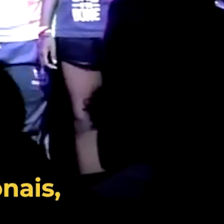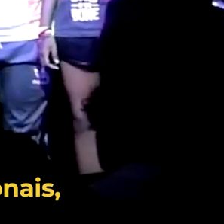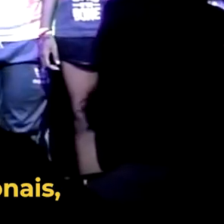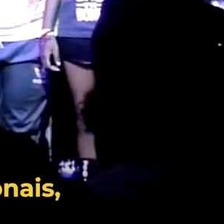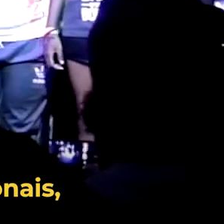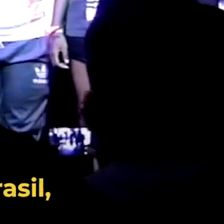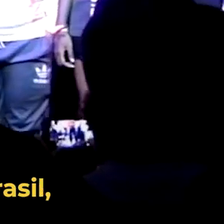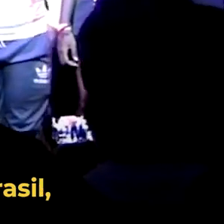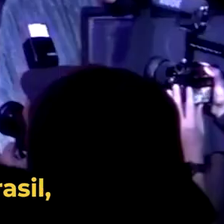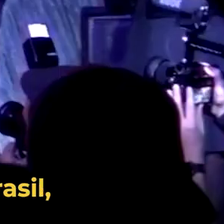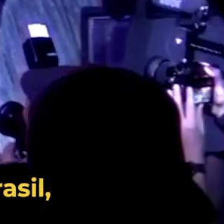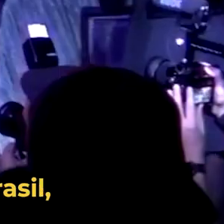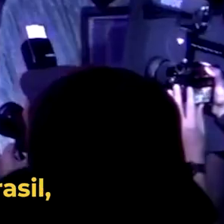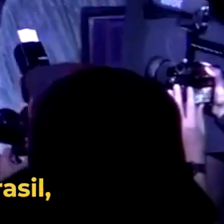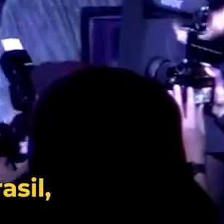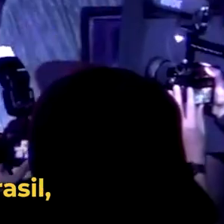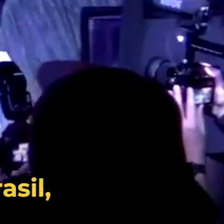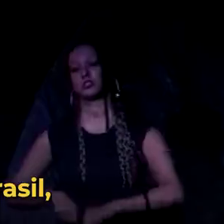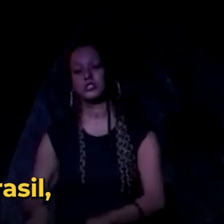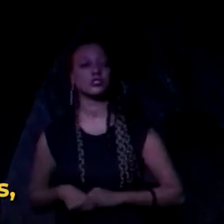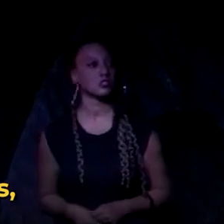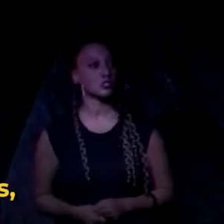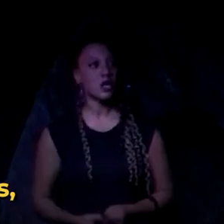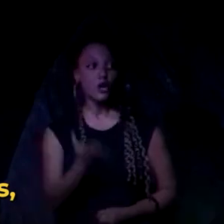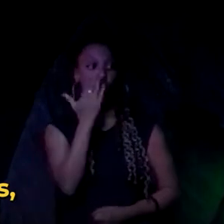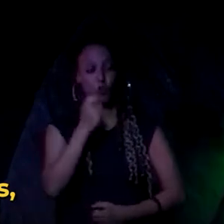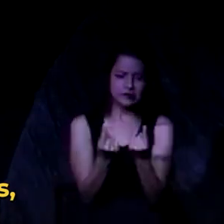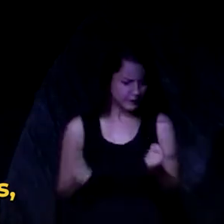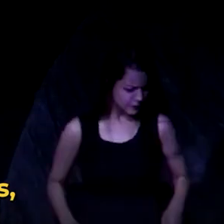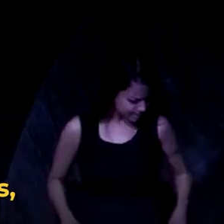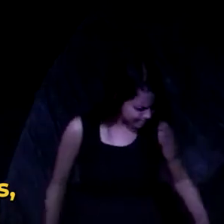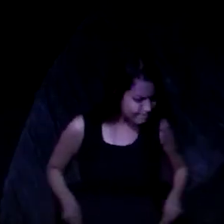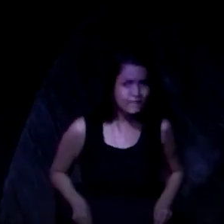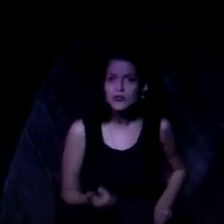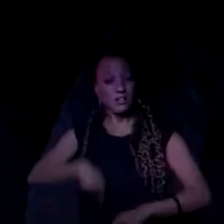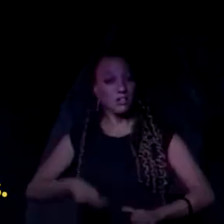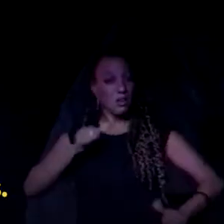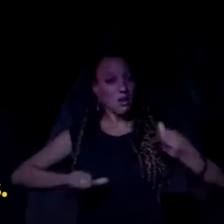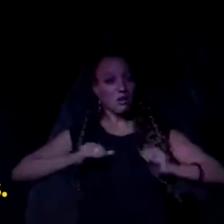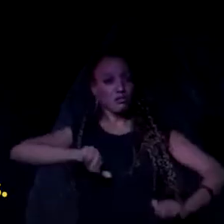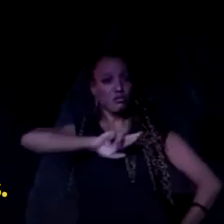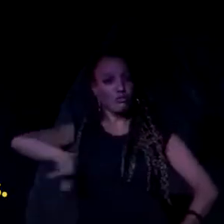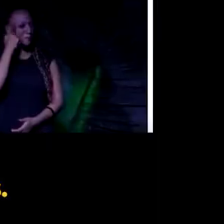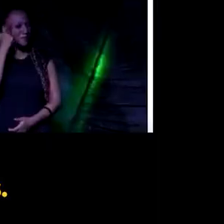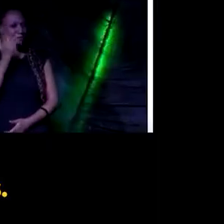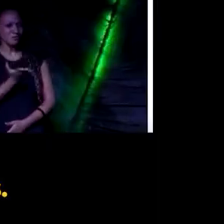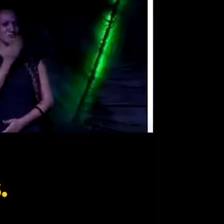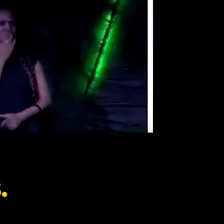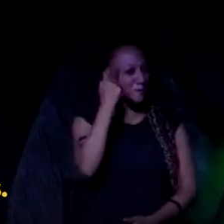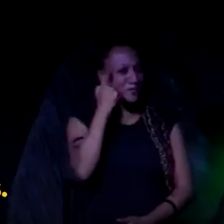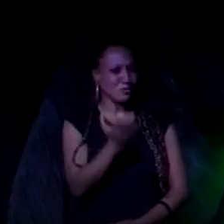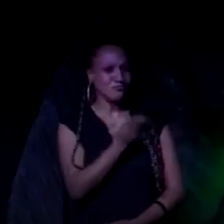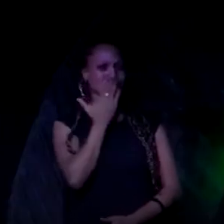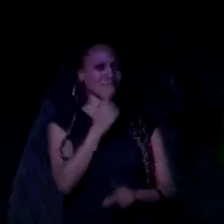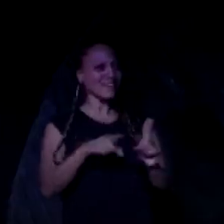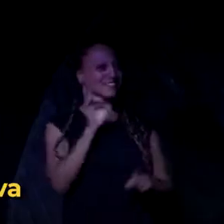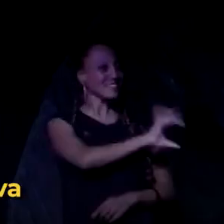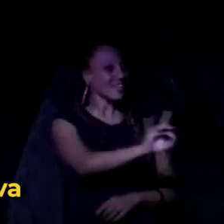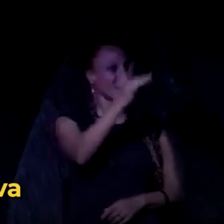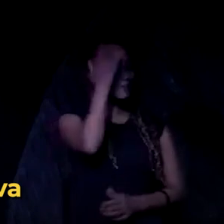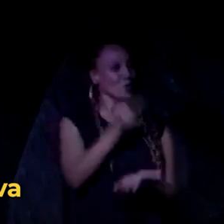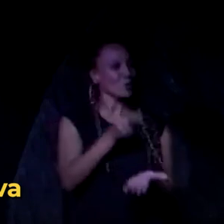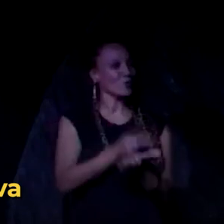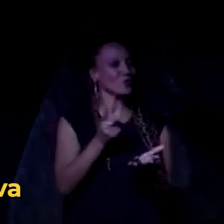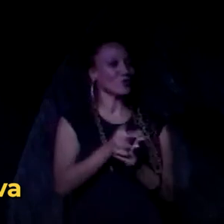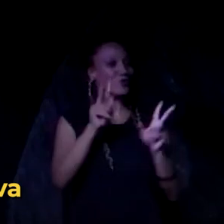seminários nacionais, uma competição inédita no Brasil de slam nacional em duplas, que percorreu as 5 regiões brasileiras. Eles pensaram que